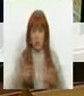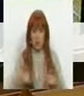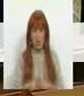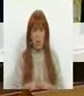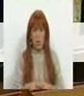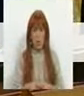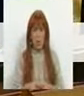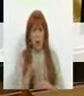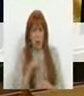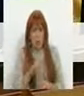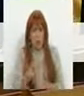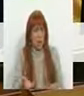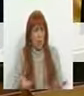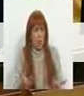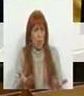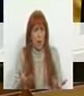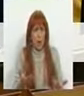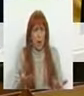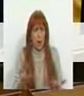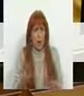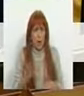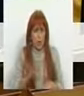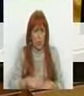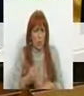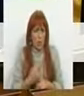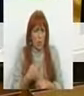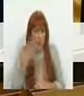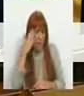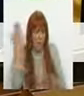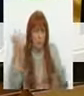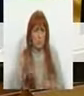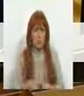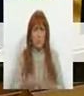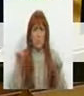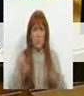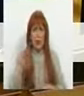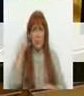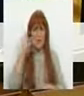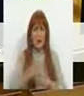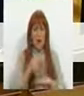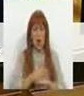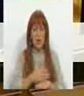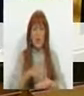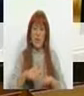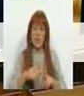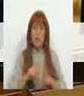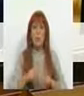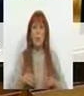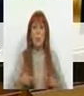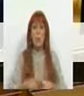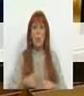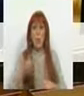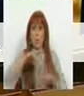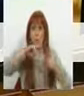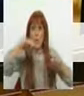não é por uma opção, foi por questões de pressupostos que foram mal pensados na altura, fazia com que